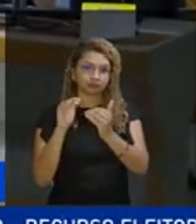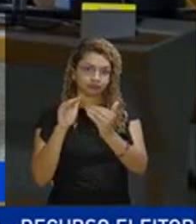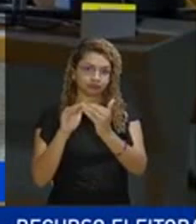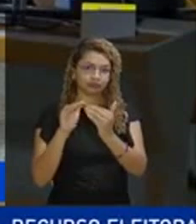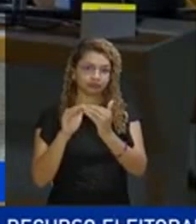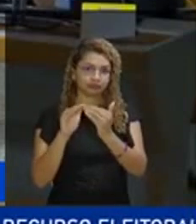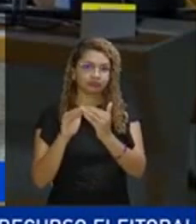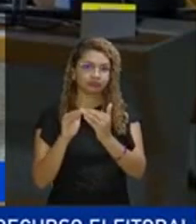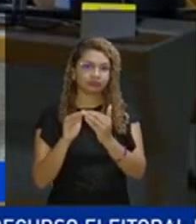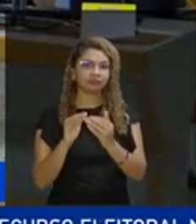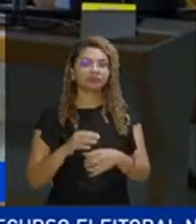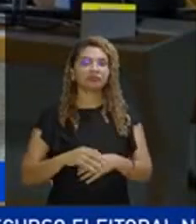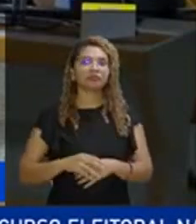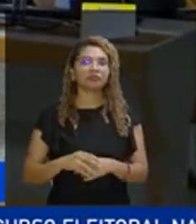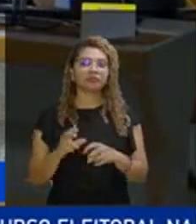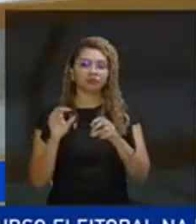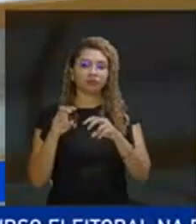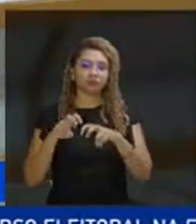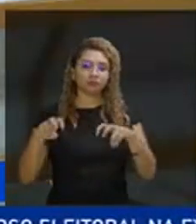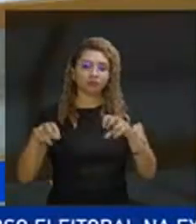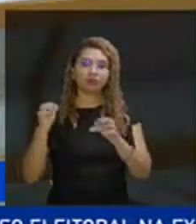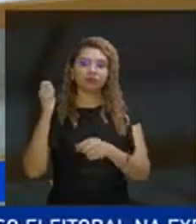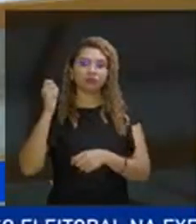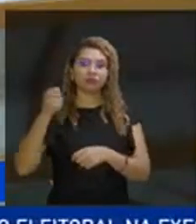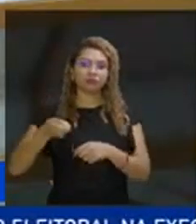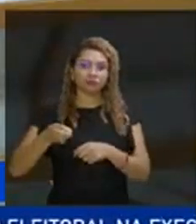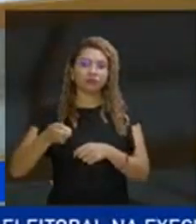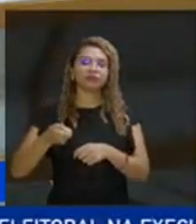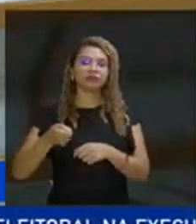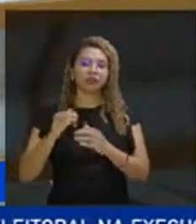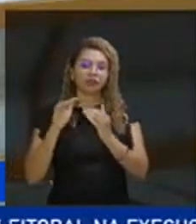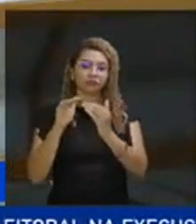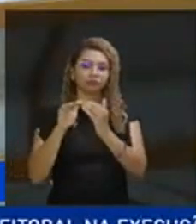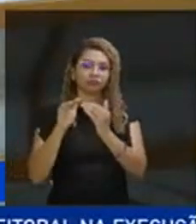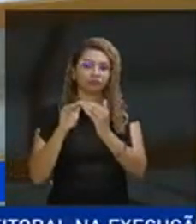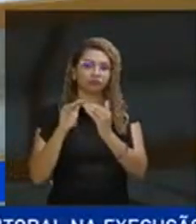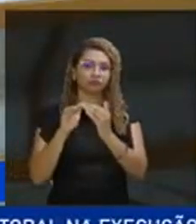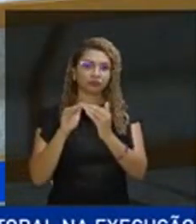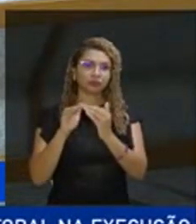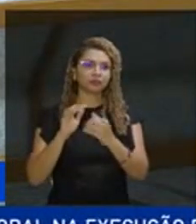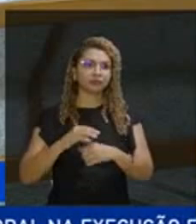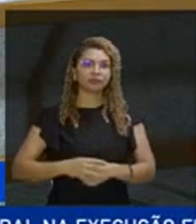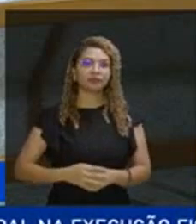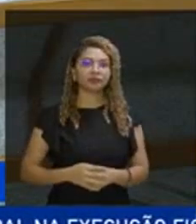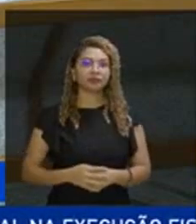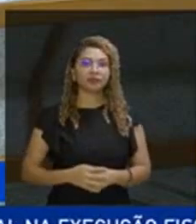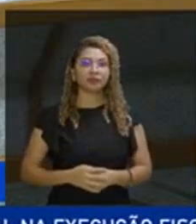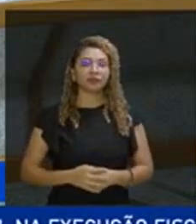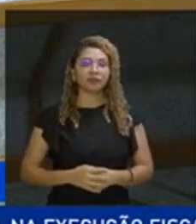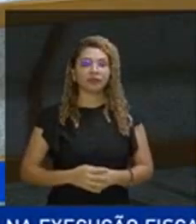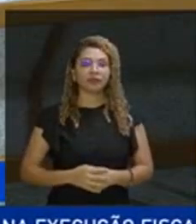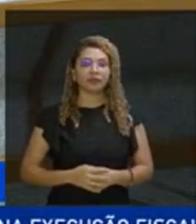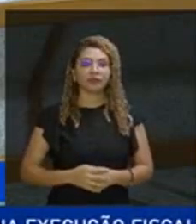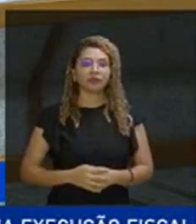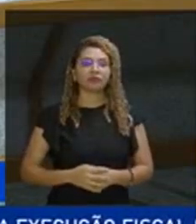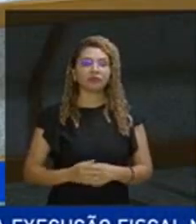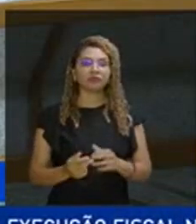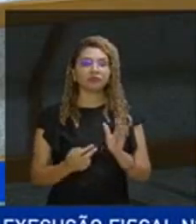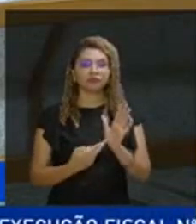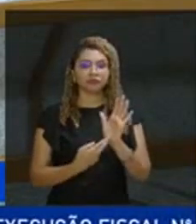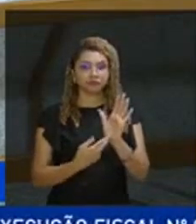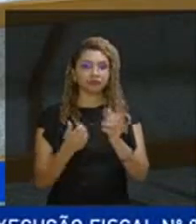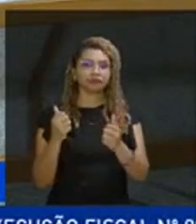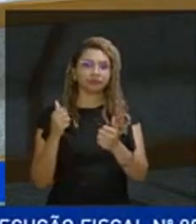presidente. Juiz Anselmo Gonçalves. Acompanhe a relatora. Juíza Tina Souza. E a relatora,